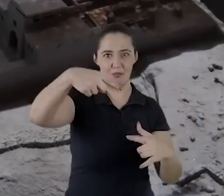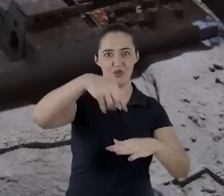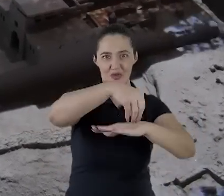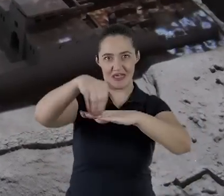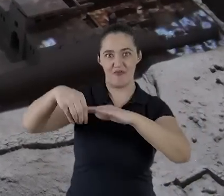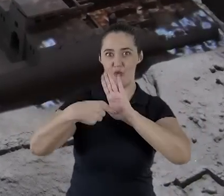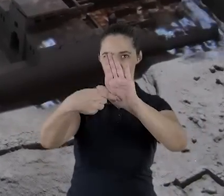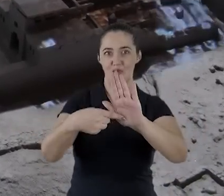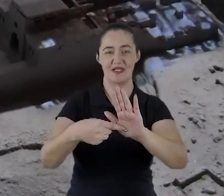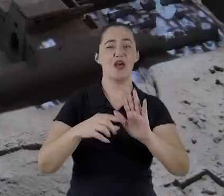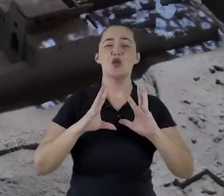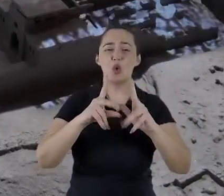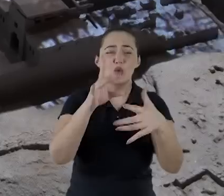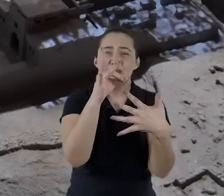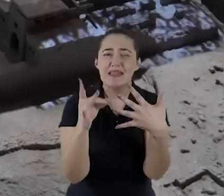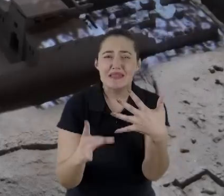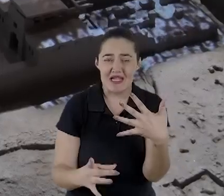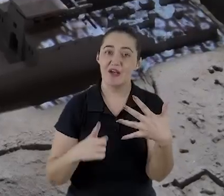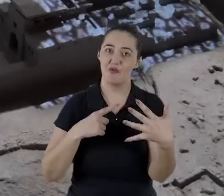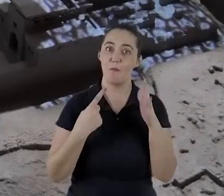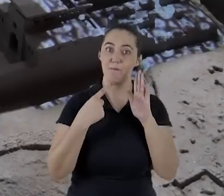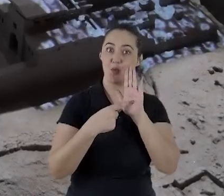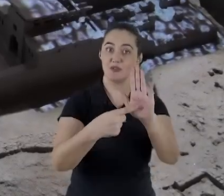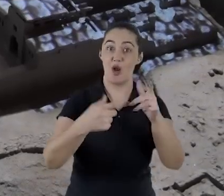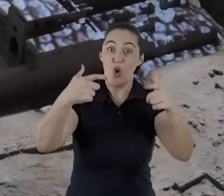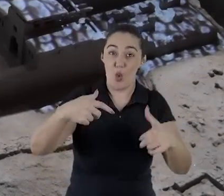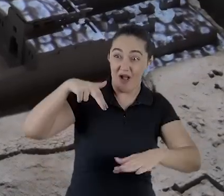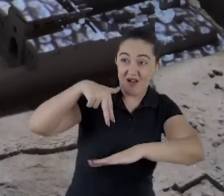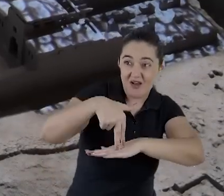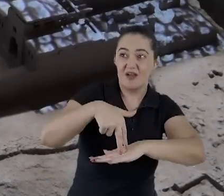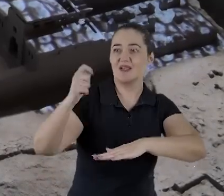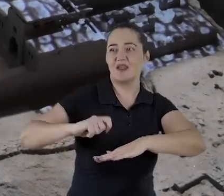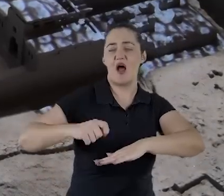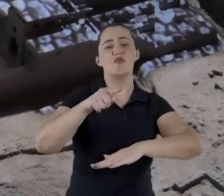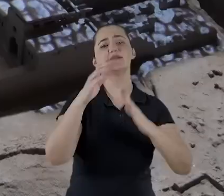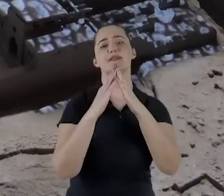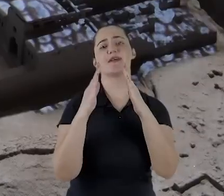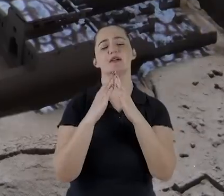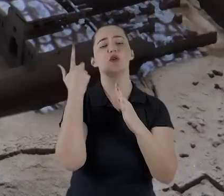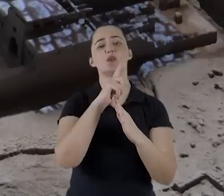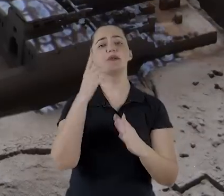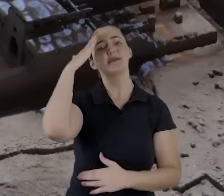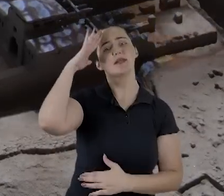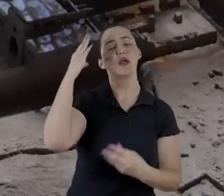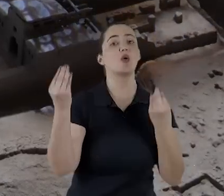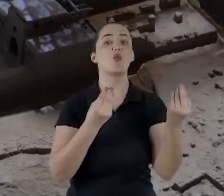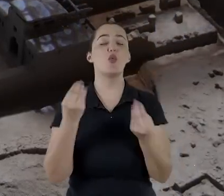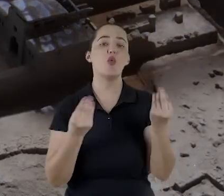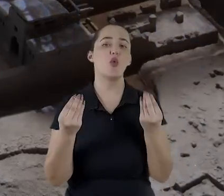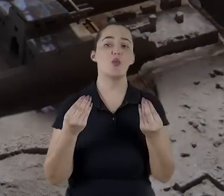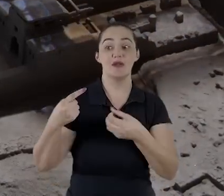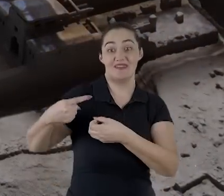estivermos no sítio arqueológico. Nós vamos mostrar todos esses detalhes aí em loco. E você que está em casa vai poder entender um pouco a relação